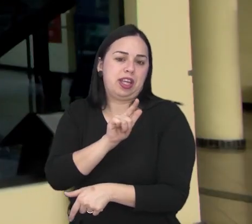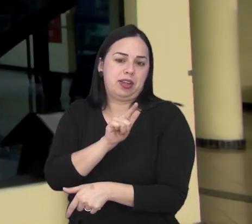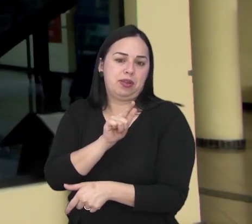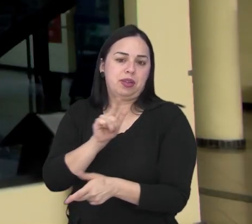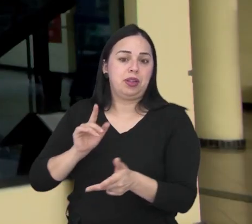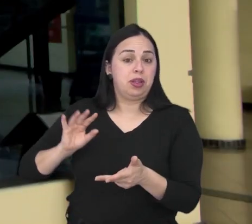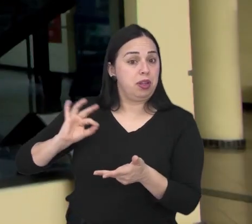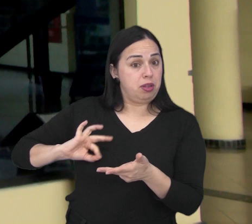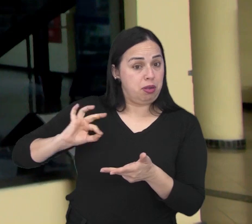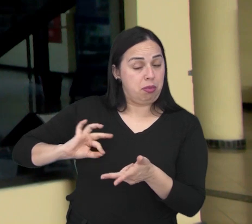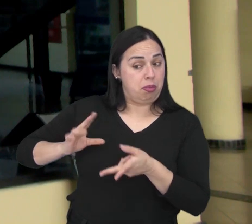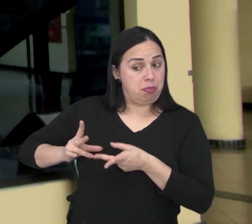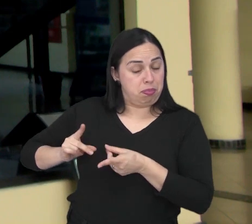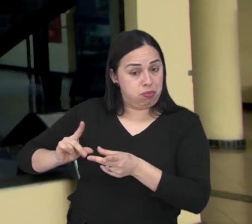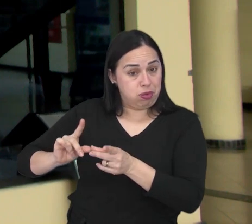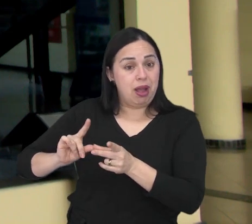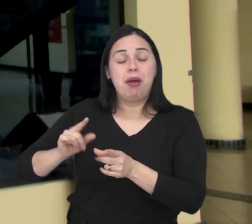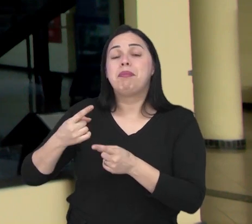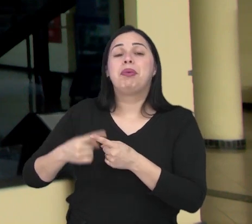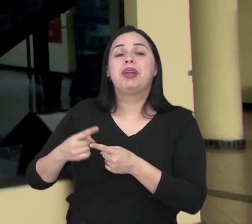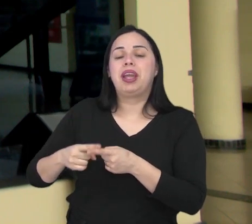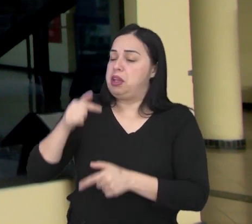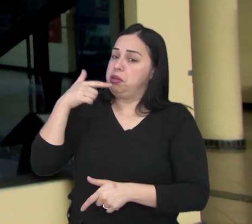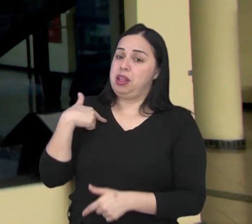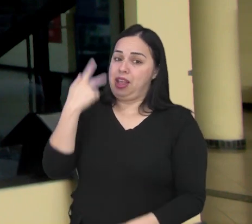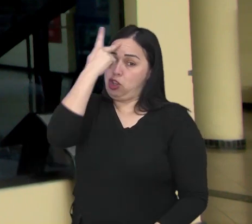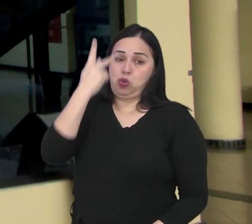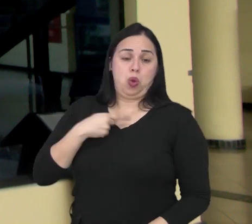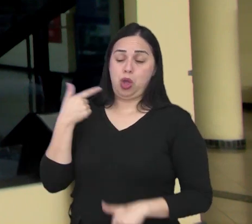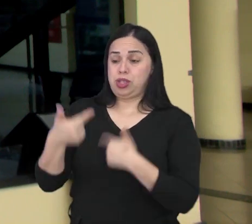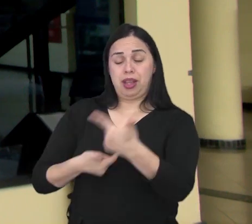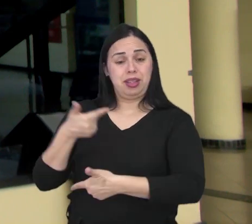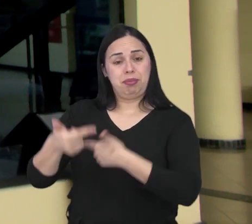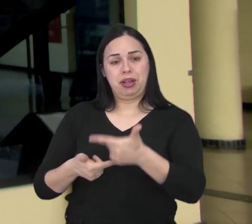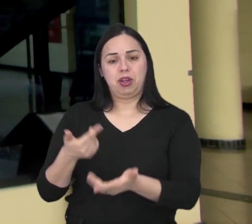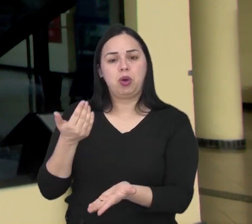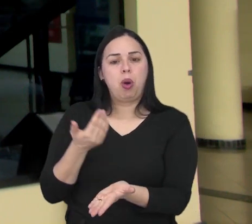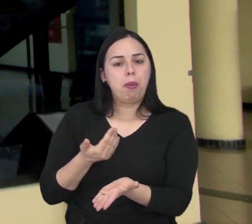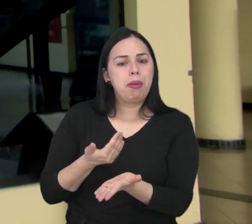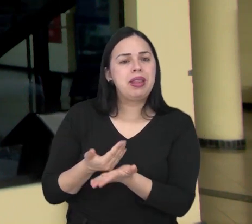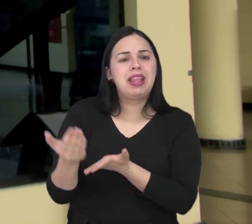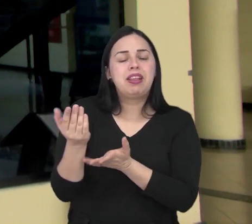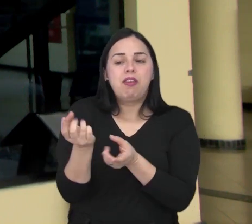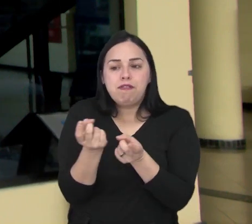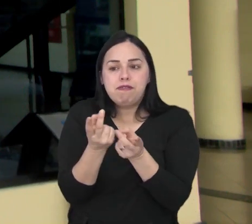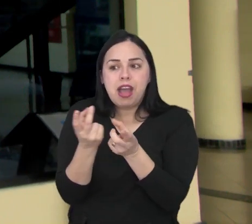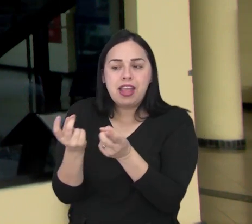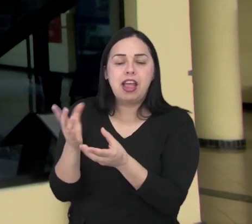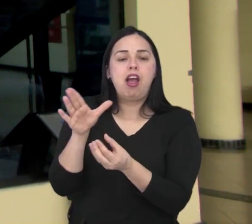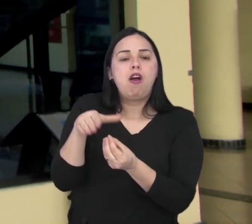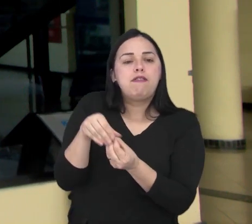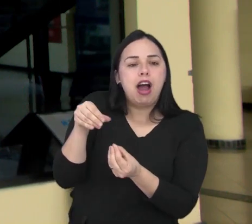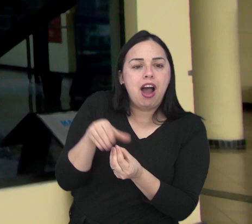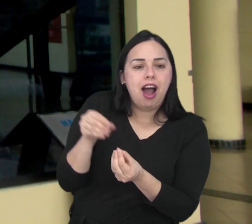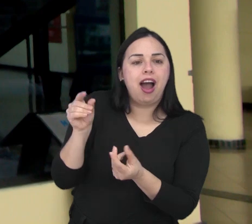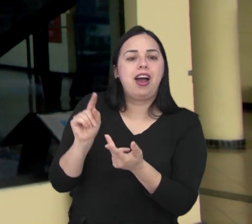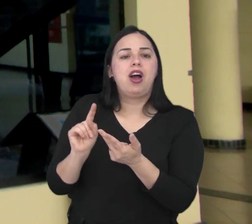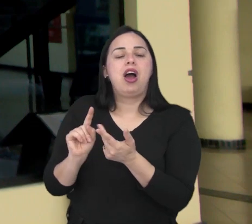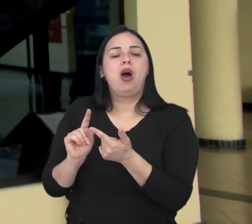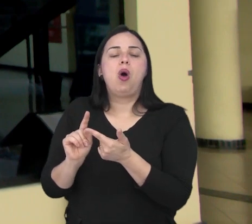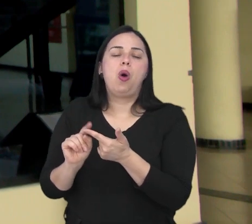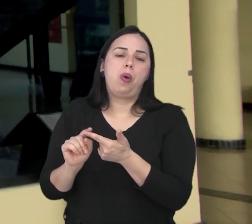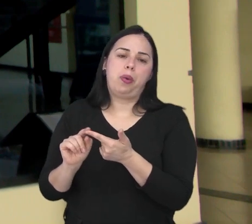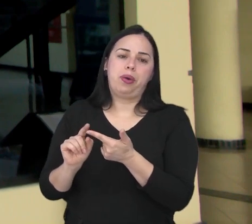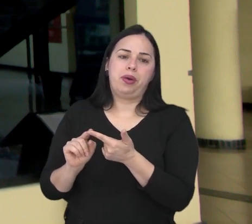seu horário, você tem uma possibilidade de ganhos infinitos, porque depende do seu trabalho. Normalmente começa ali com uma venda, alguém que